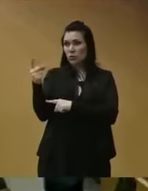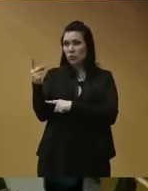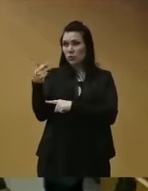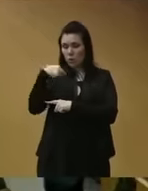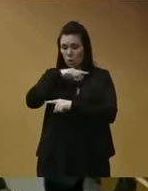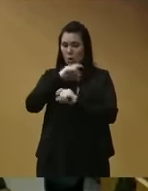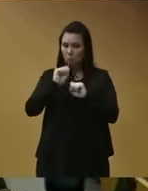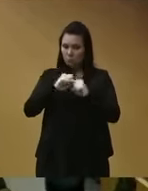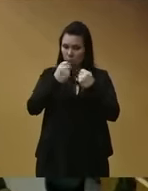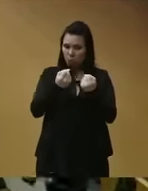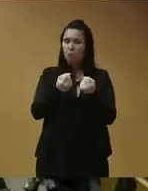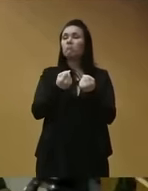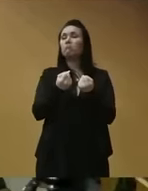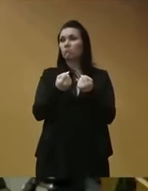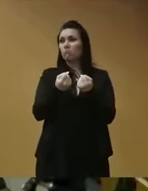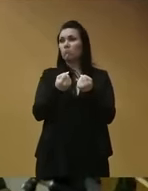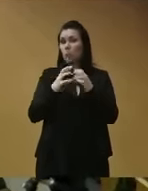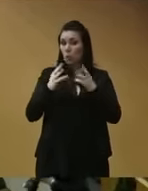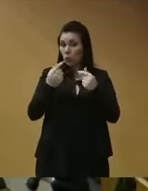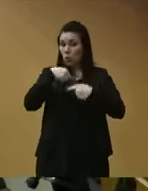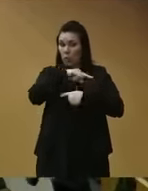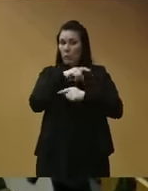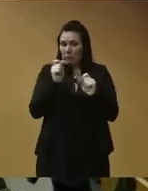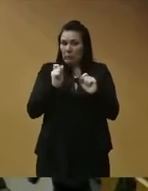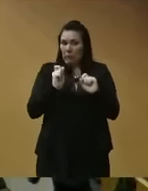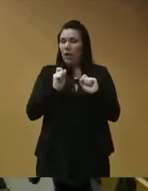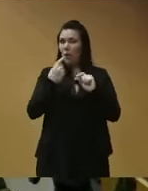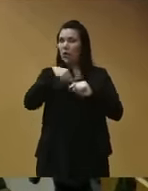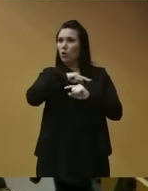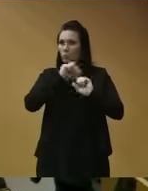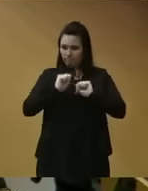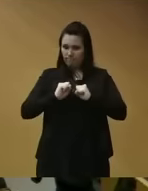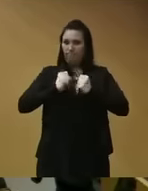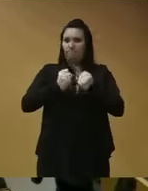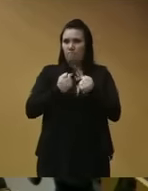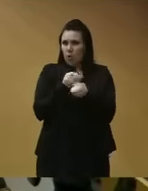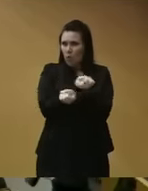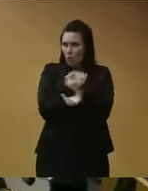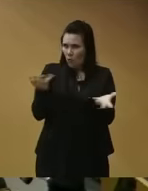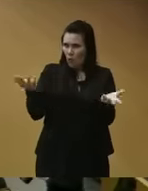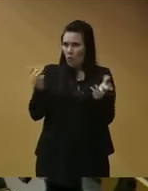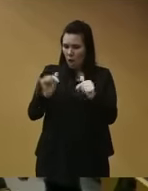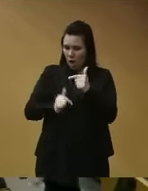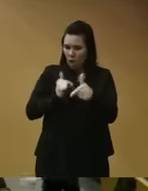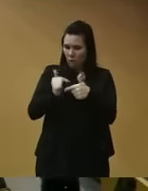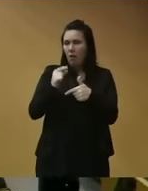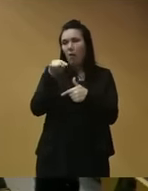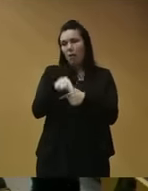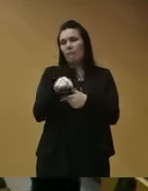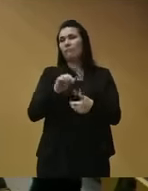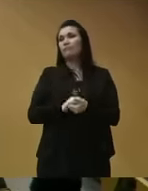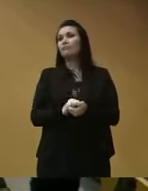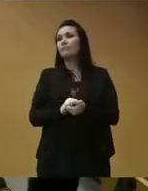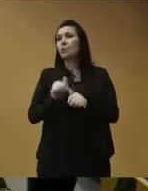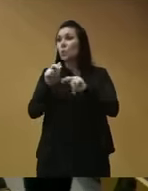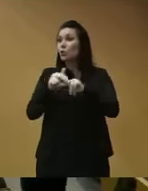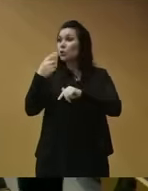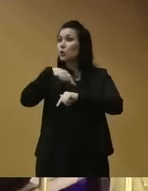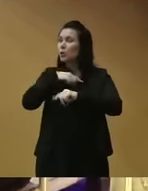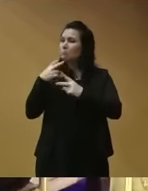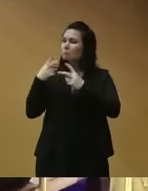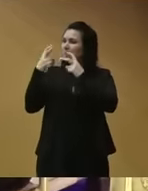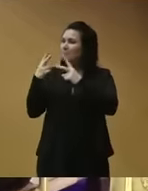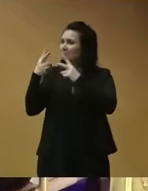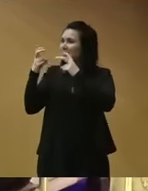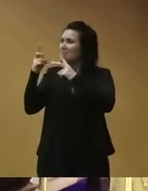melhor, fizemos tudo que nós, da nossa capacidade, nosso trabalho é fazer isso. Né? Por isso que a gente fica tão feliz quando a gente chega